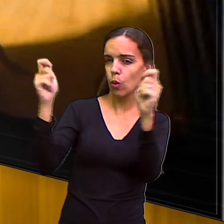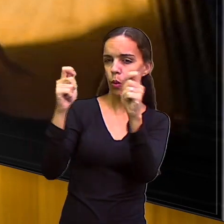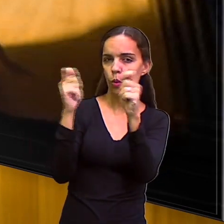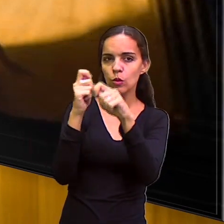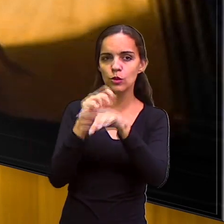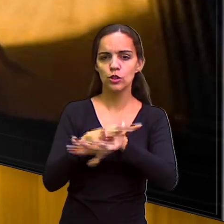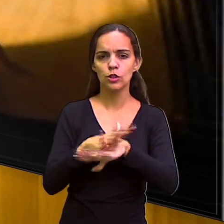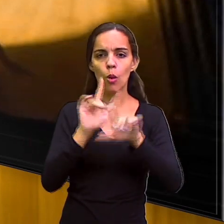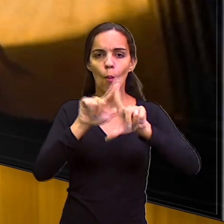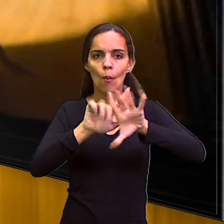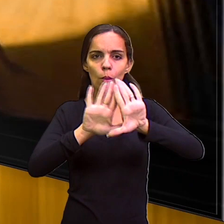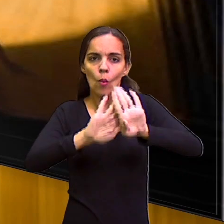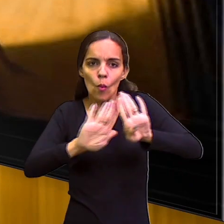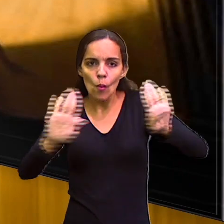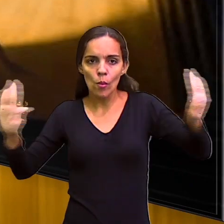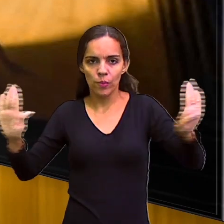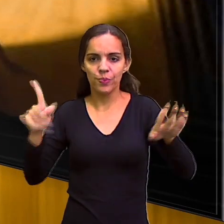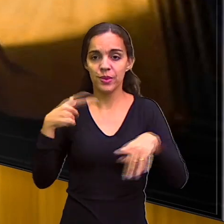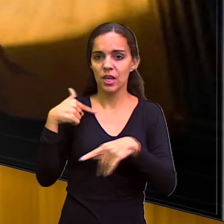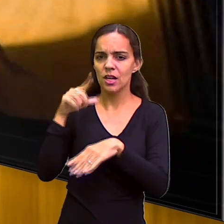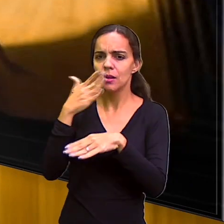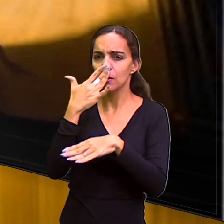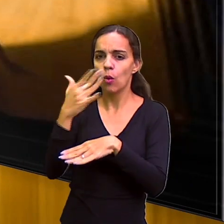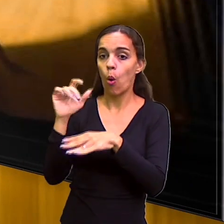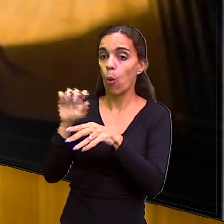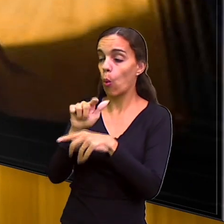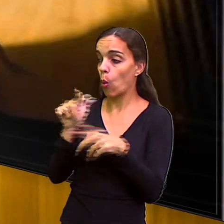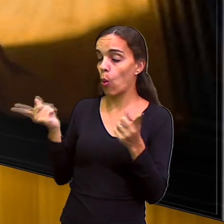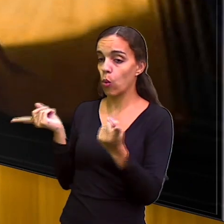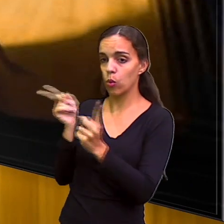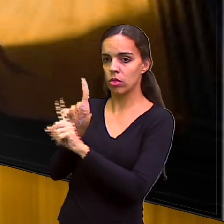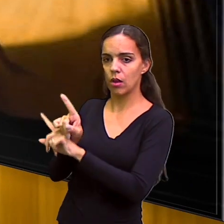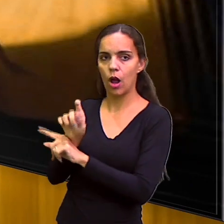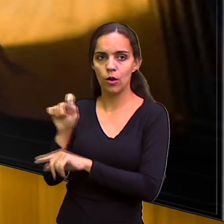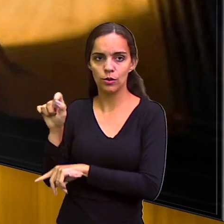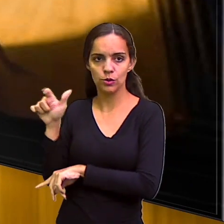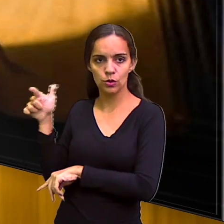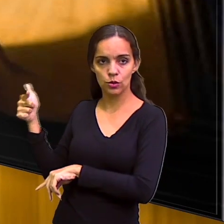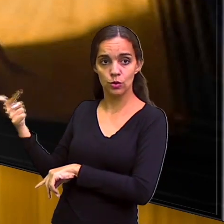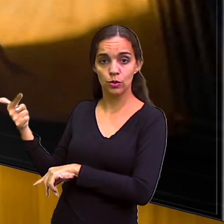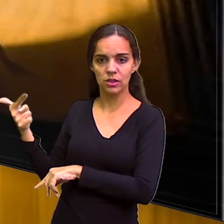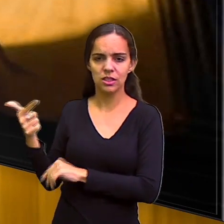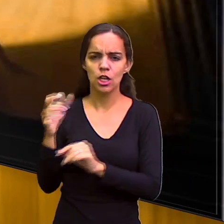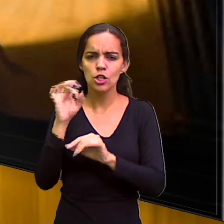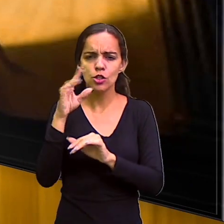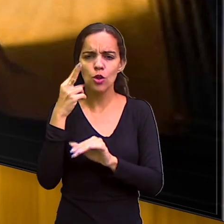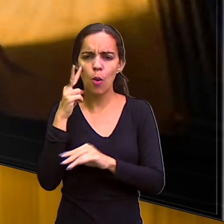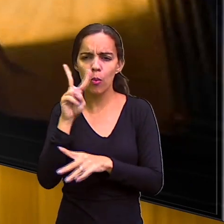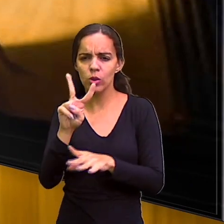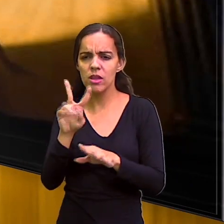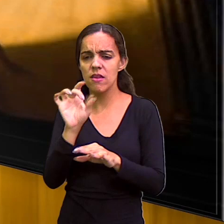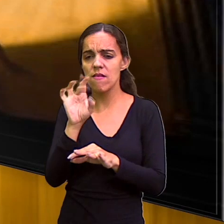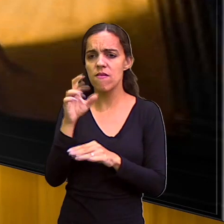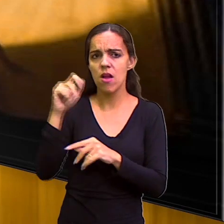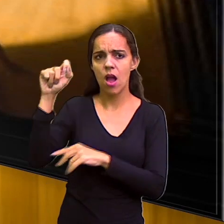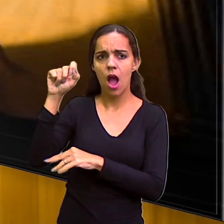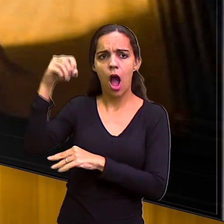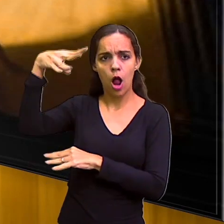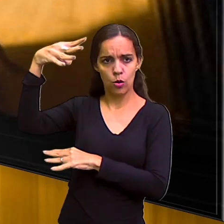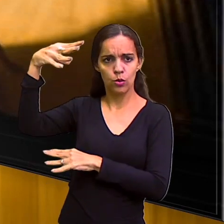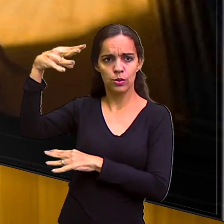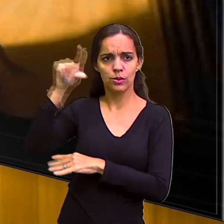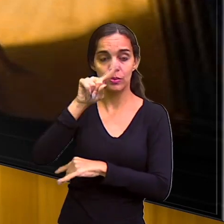e branca contra a luz do sol, de modo que deixasse transparecer a luz. No dia